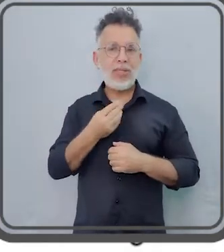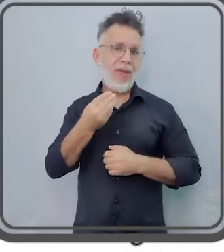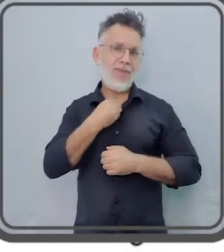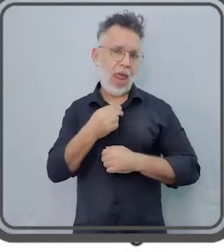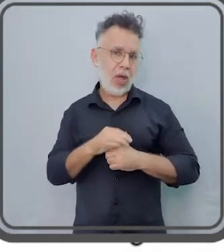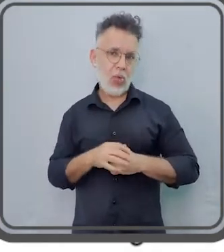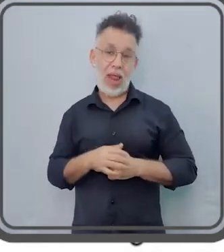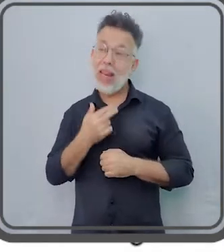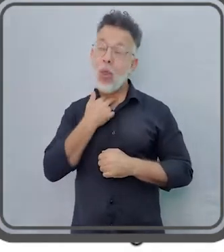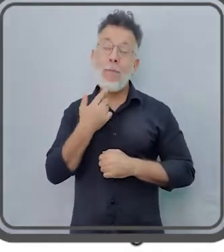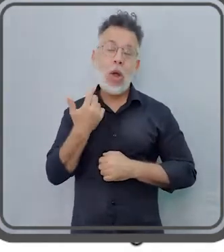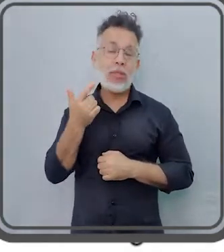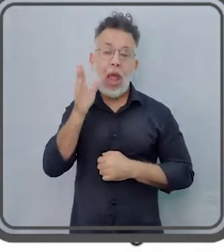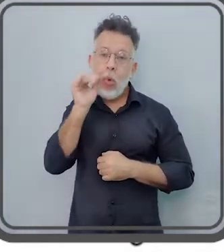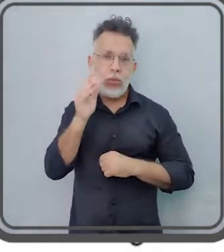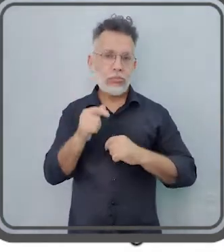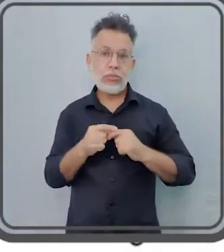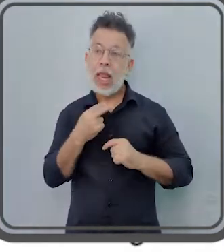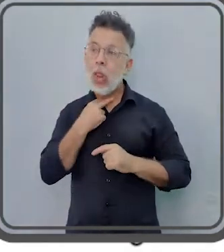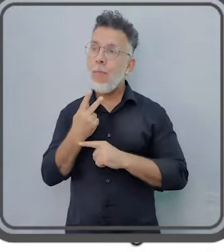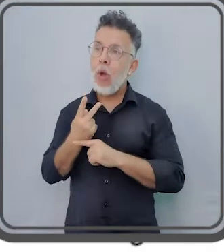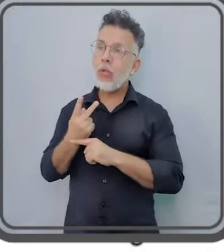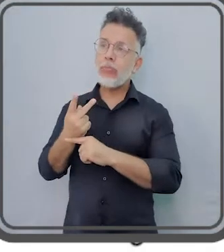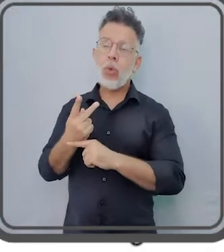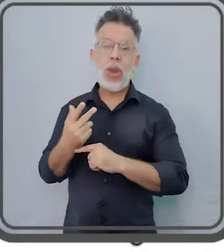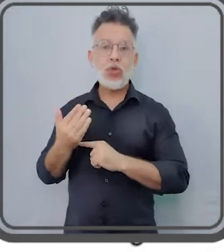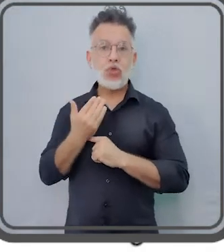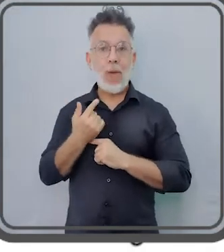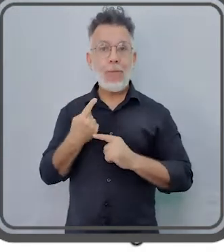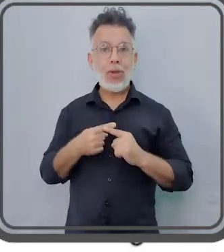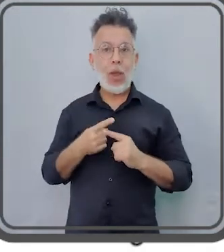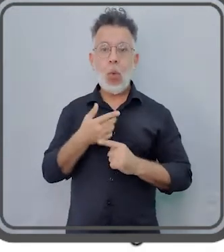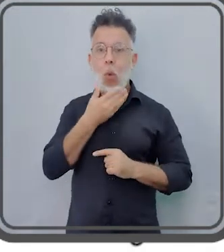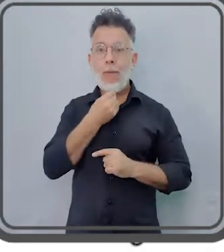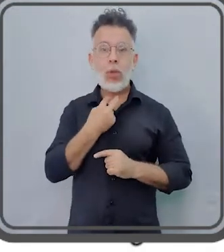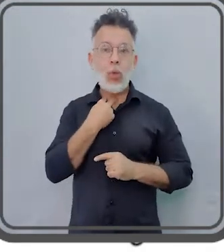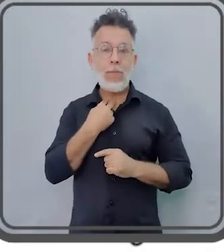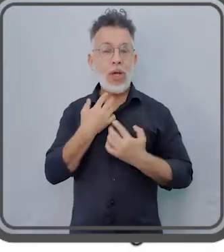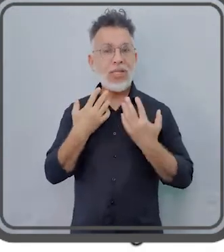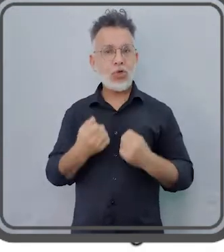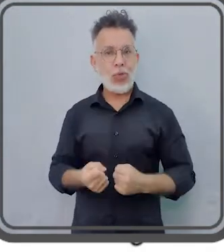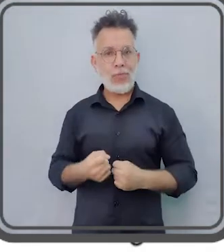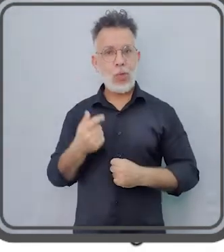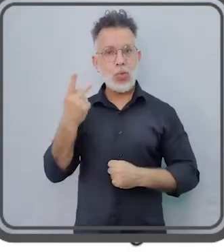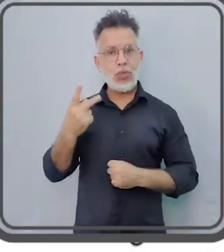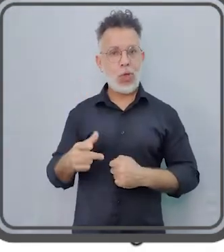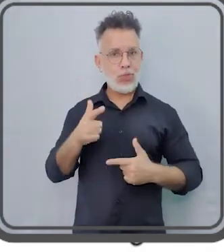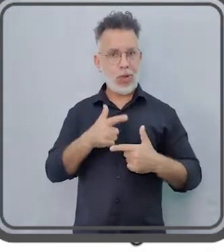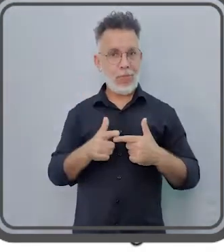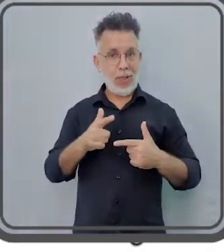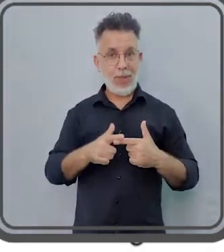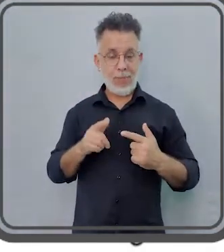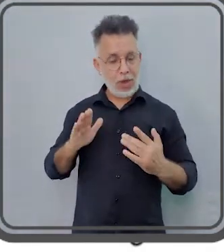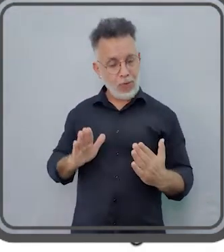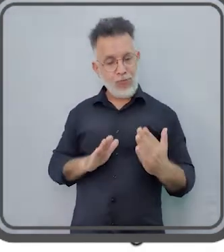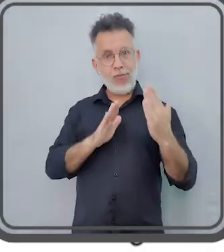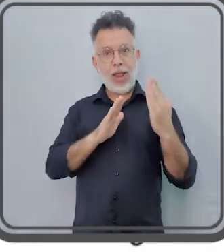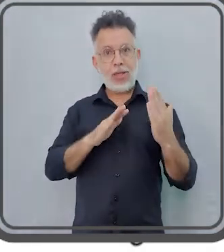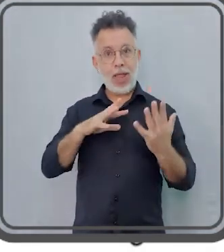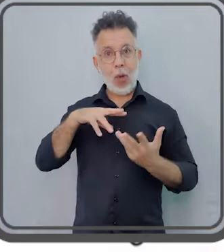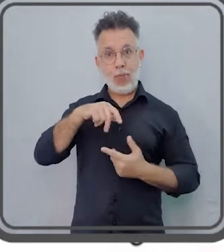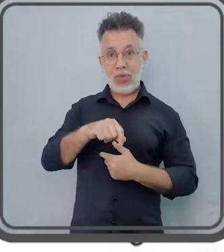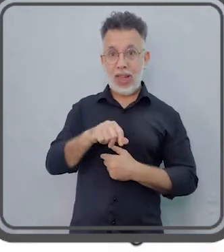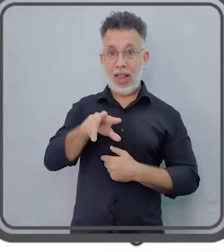curiosidade, ele não pode buscar ajuda, porque ele não pode assumir os seus problemas, né? Porque frente ao mundo ele vai ser o único com